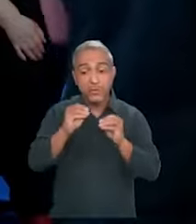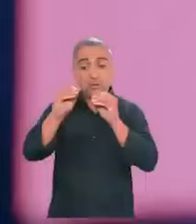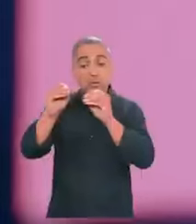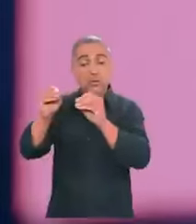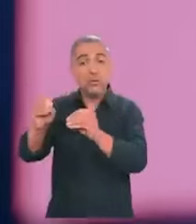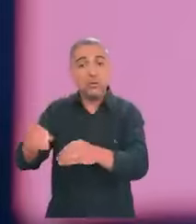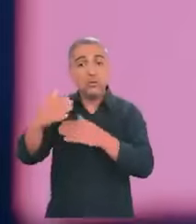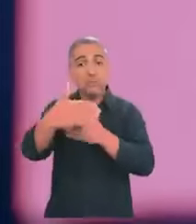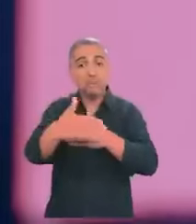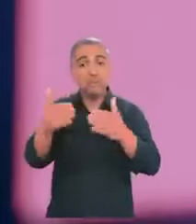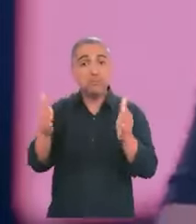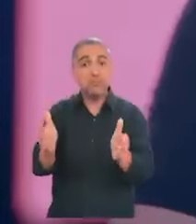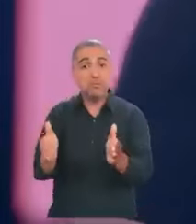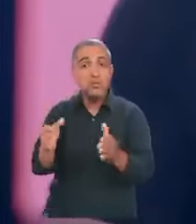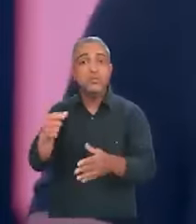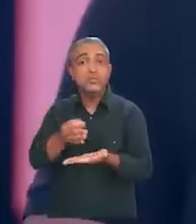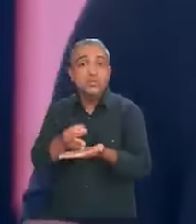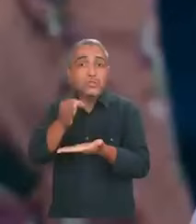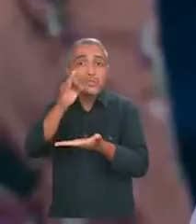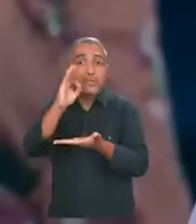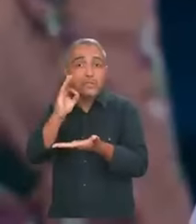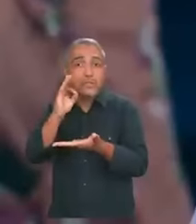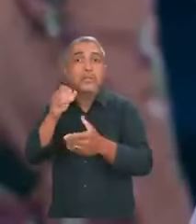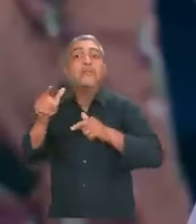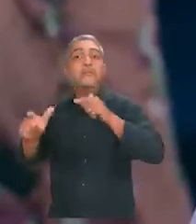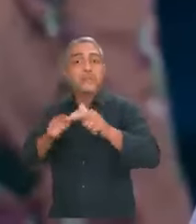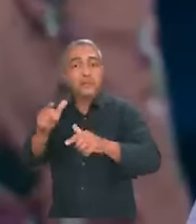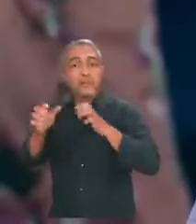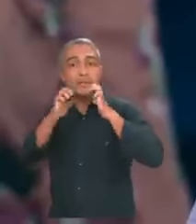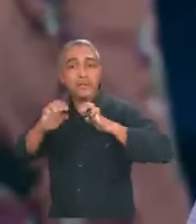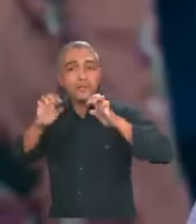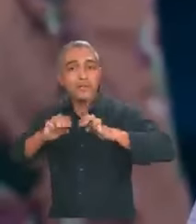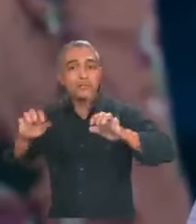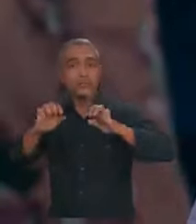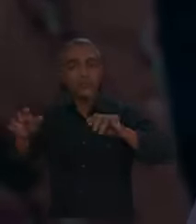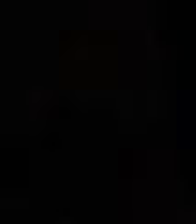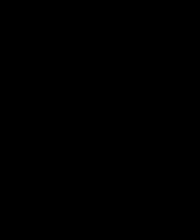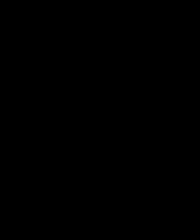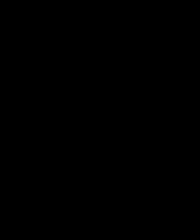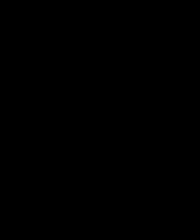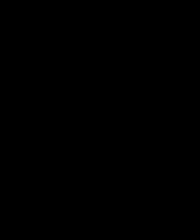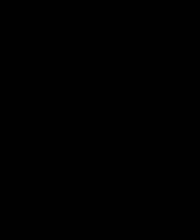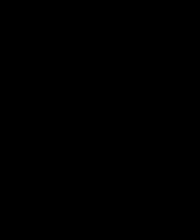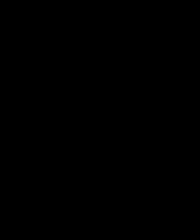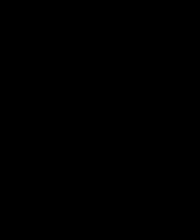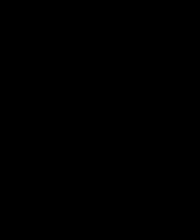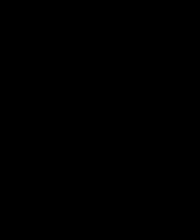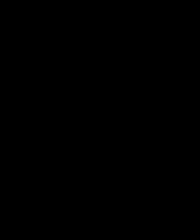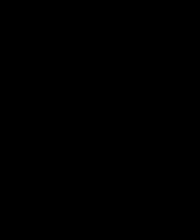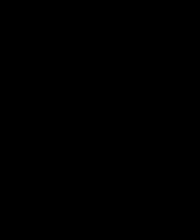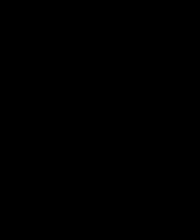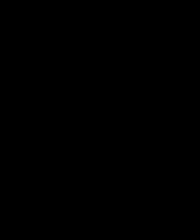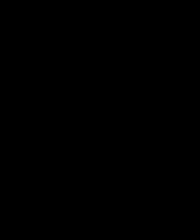tá realmente mudando as coisas né Ju mudando radicalmente muito bom la